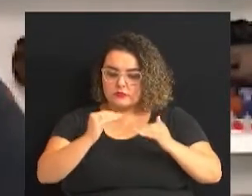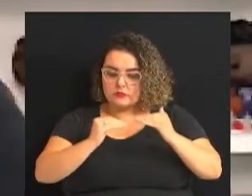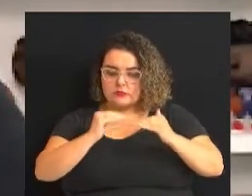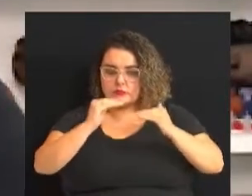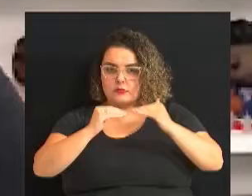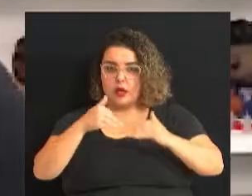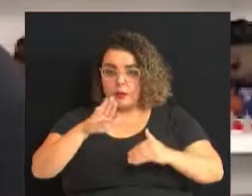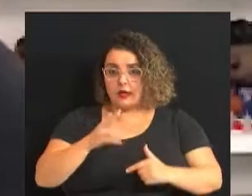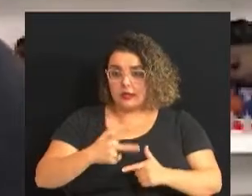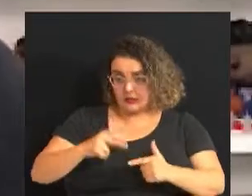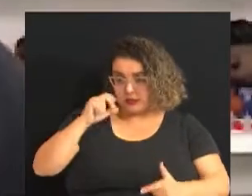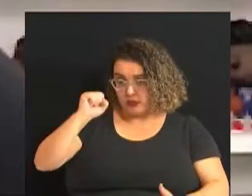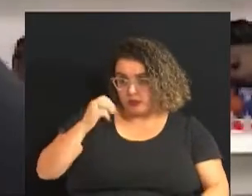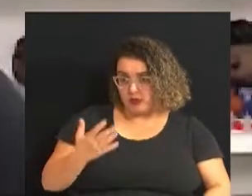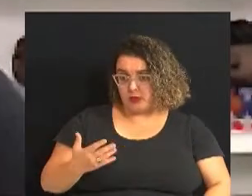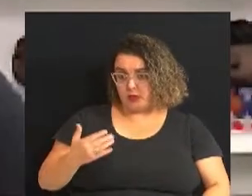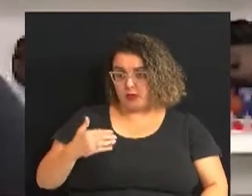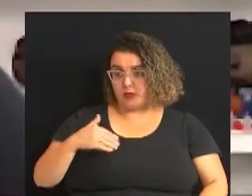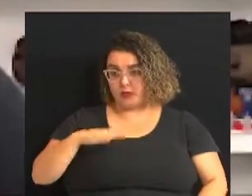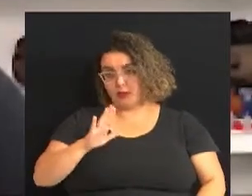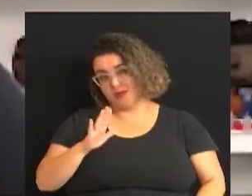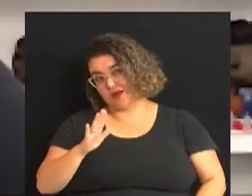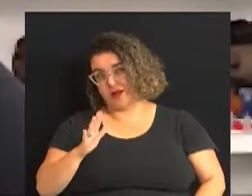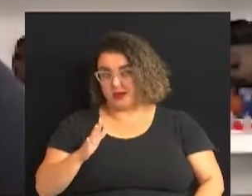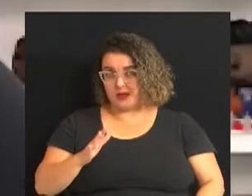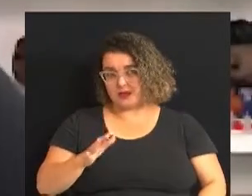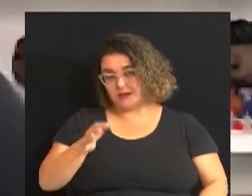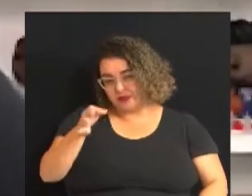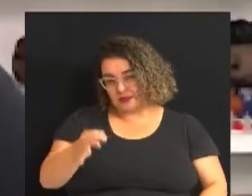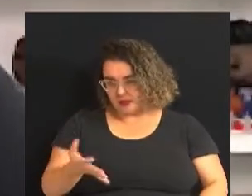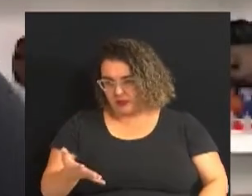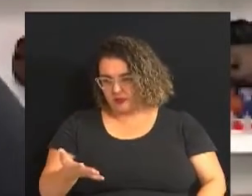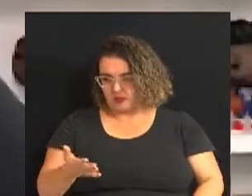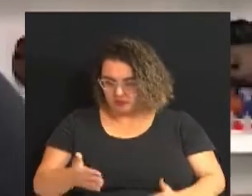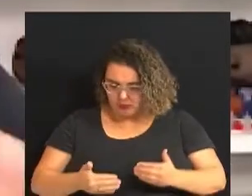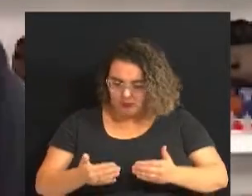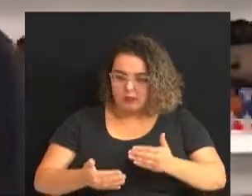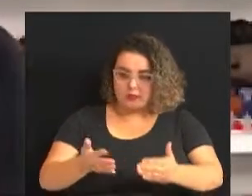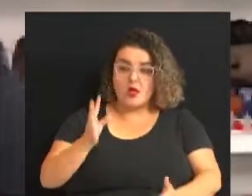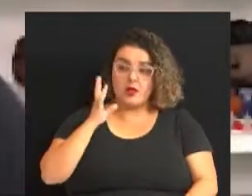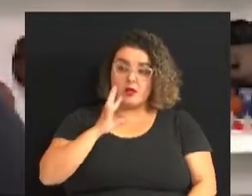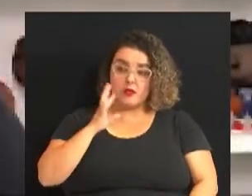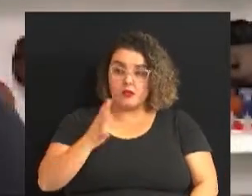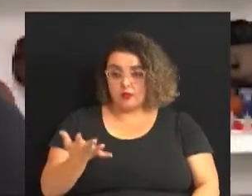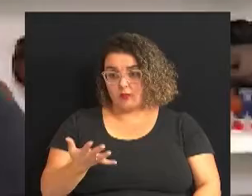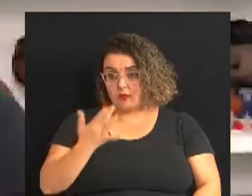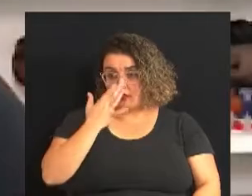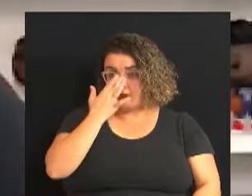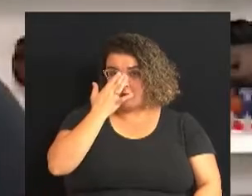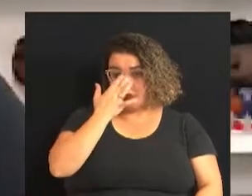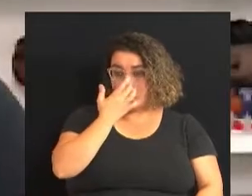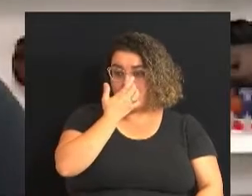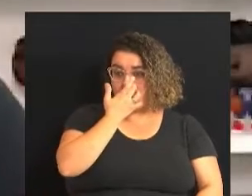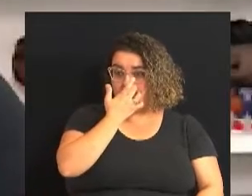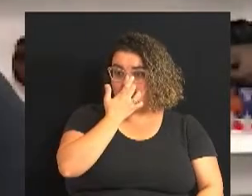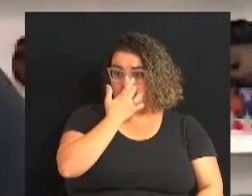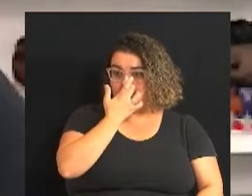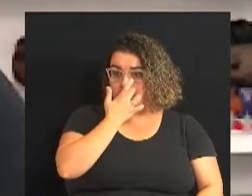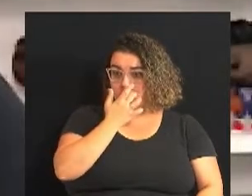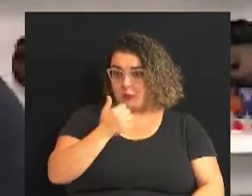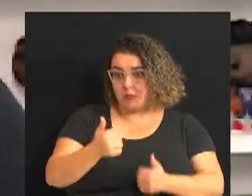campeonato mais imprevisível, apesar que a gente já está num caminho muito legal, perto do que a gente esteve em outro